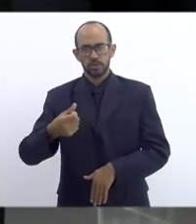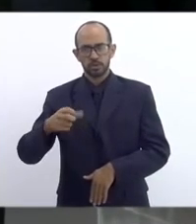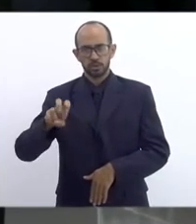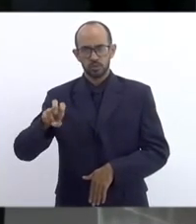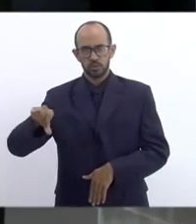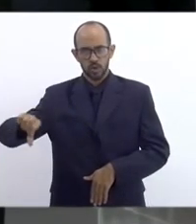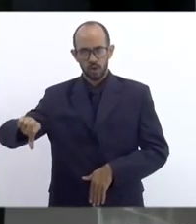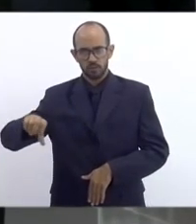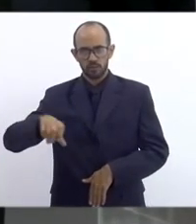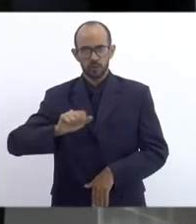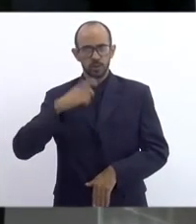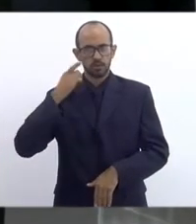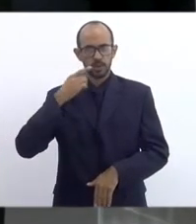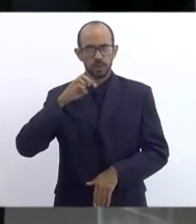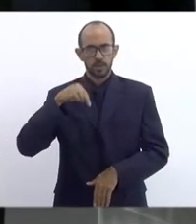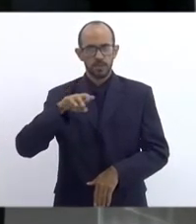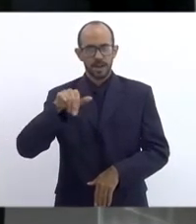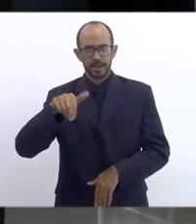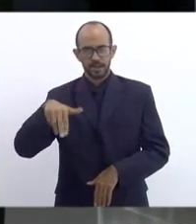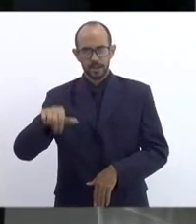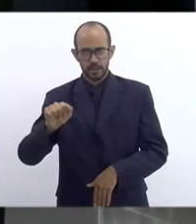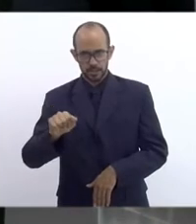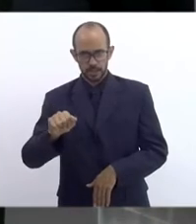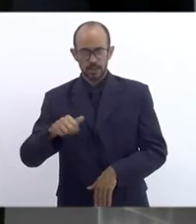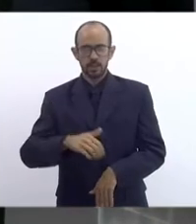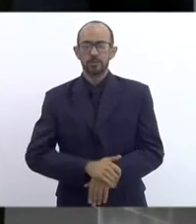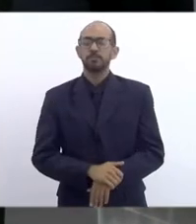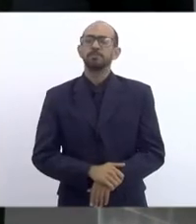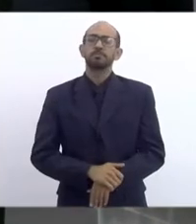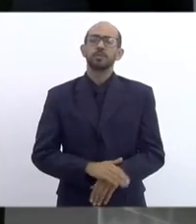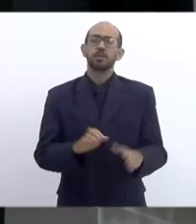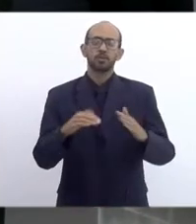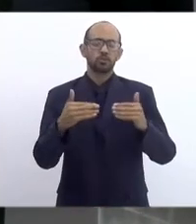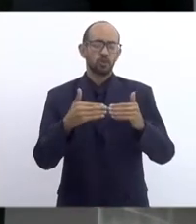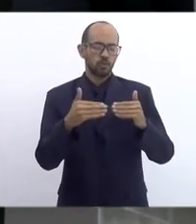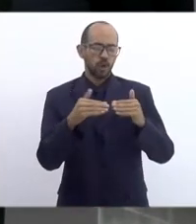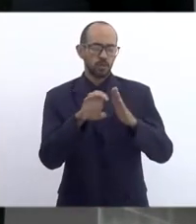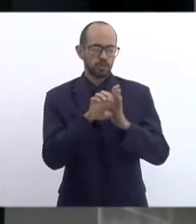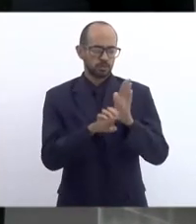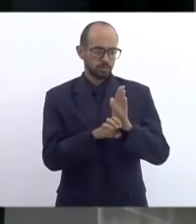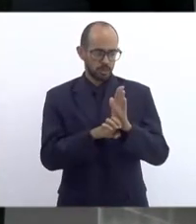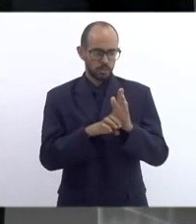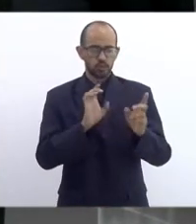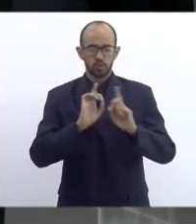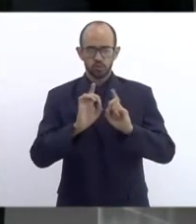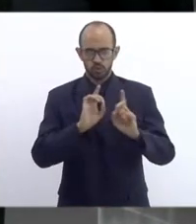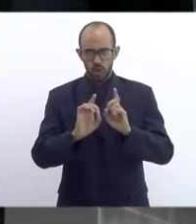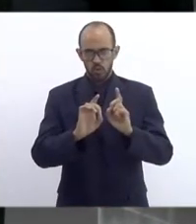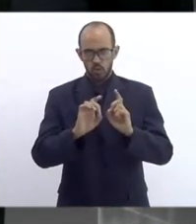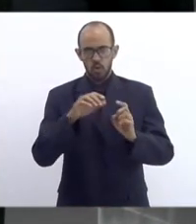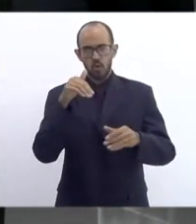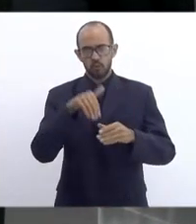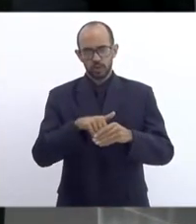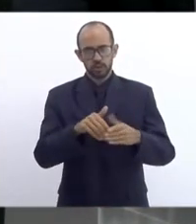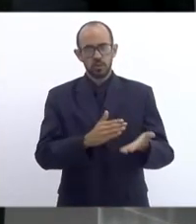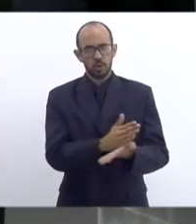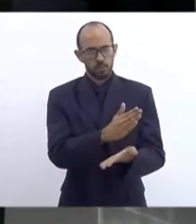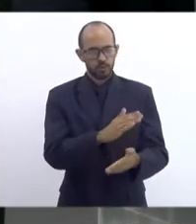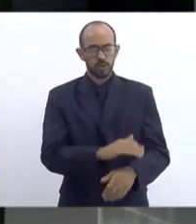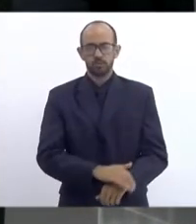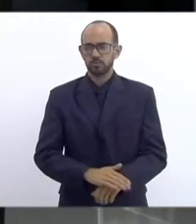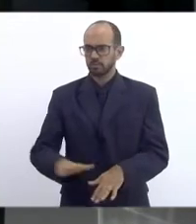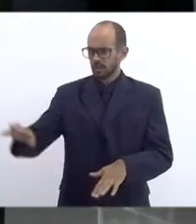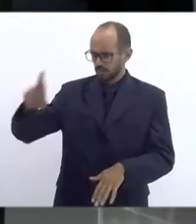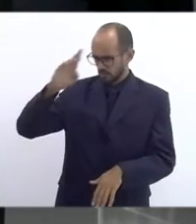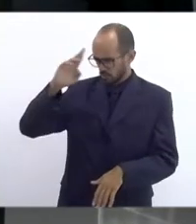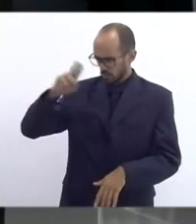Rocha, parecer favorável à emenda. Em discussão, em votação, aprovado. Senhor presidente,